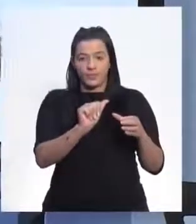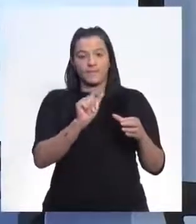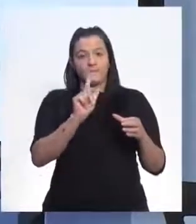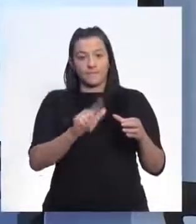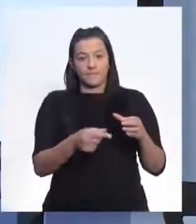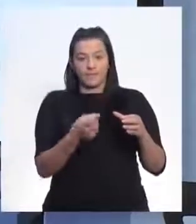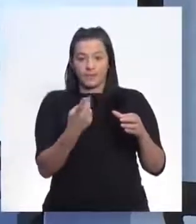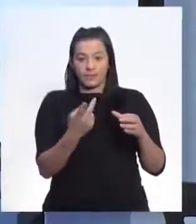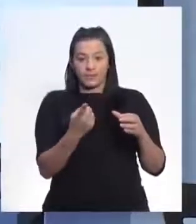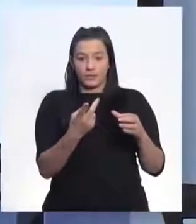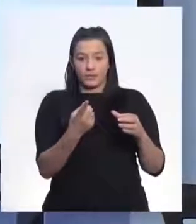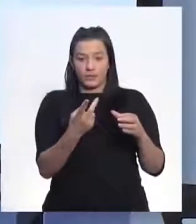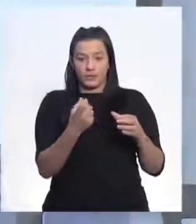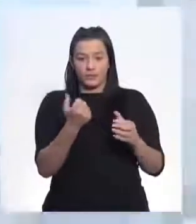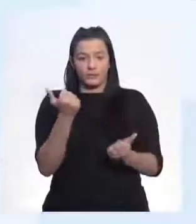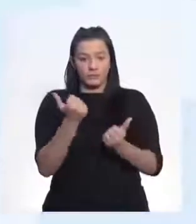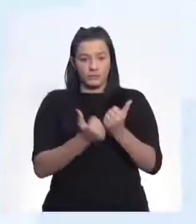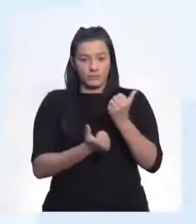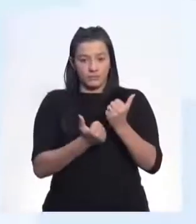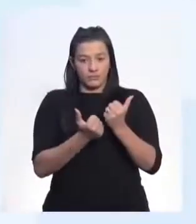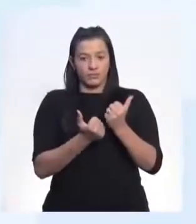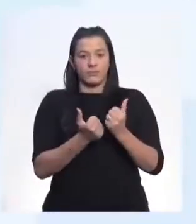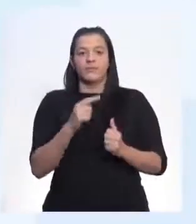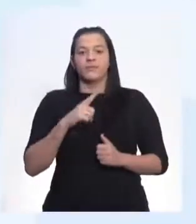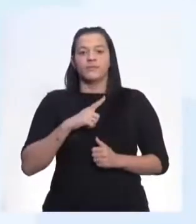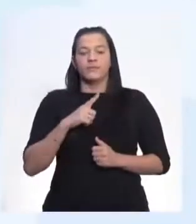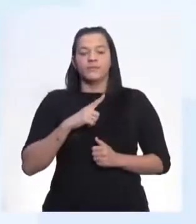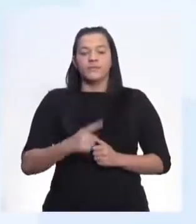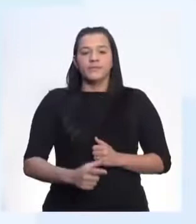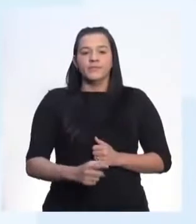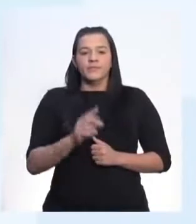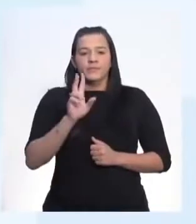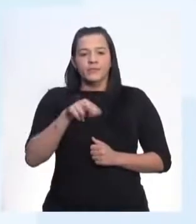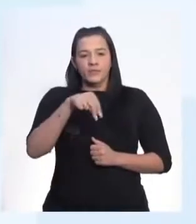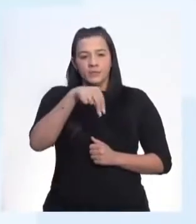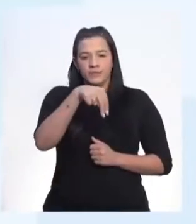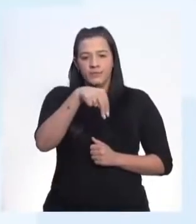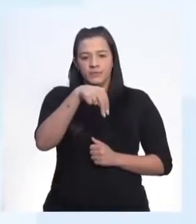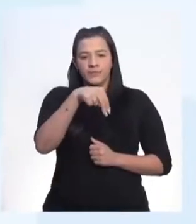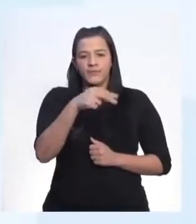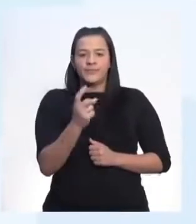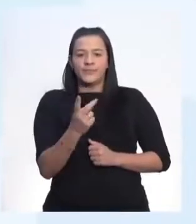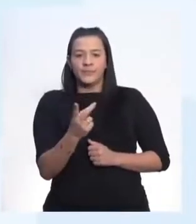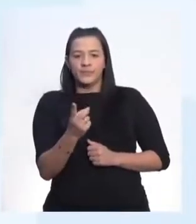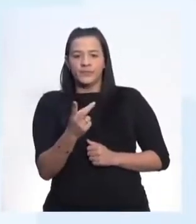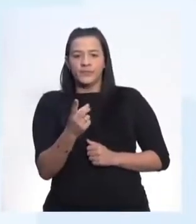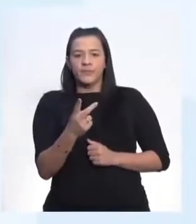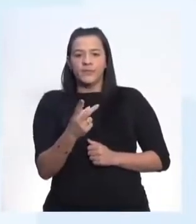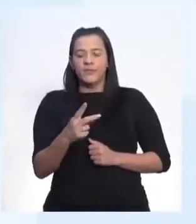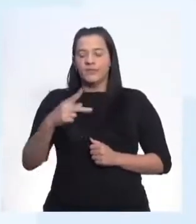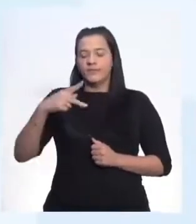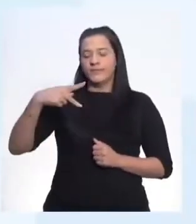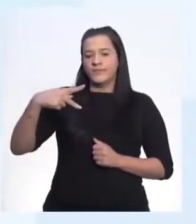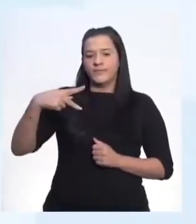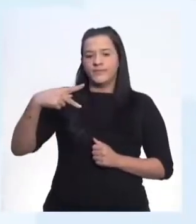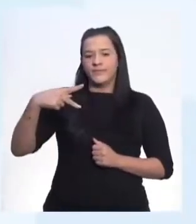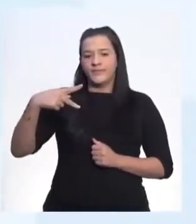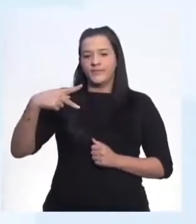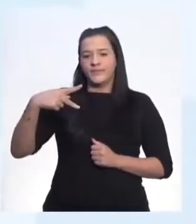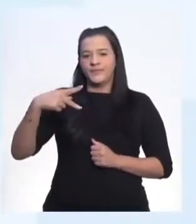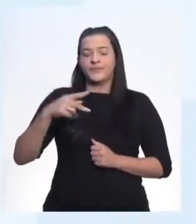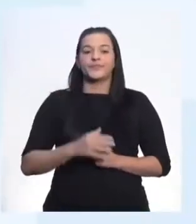2. Então, esse é o nosso N e esse é o nosso P. Então, vamos calcular da equipe A